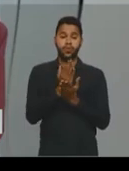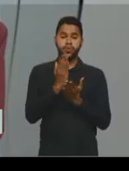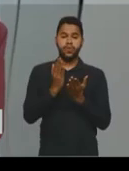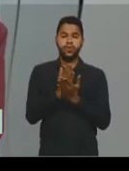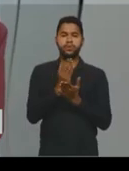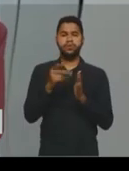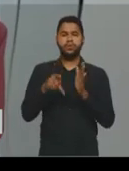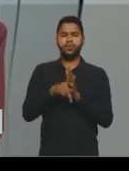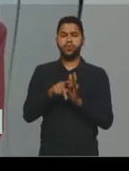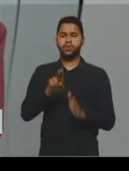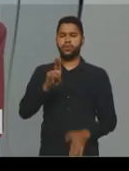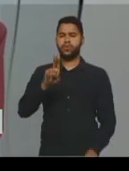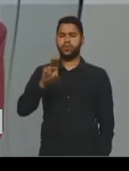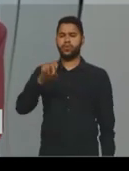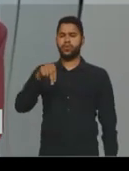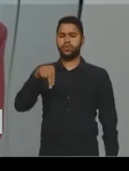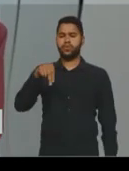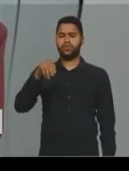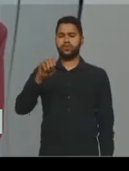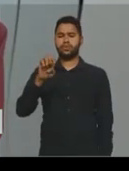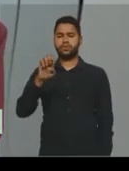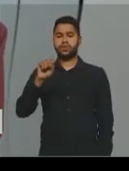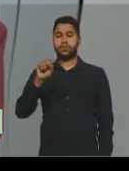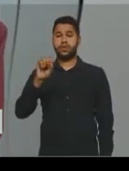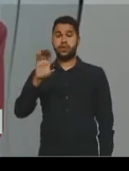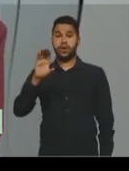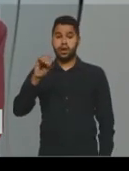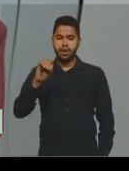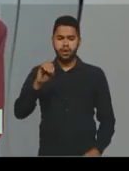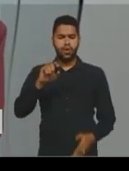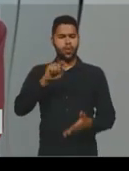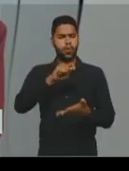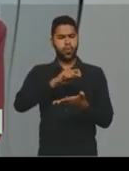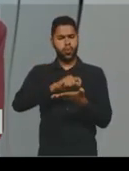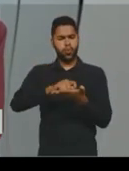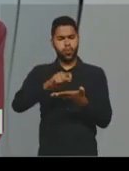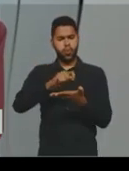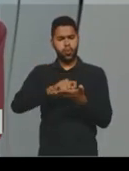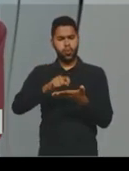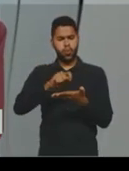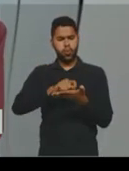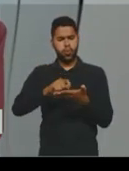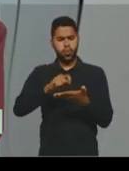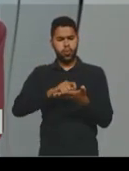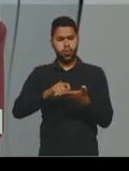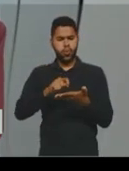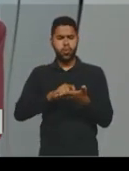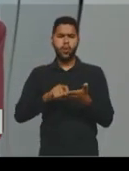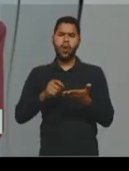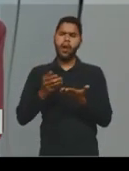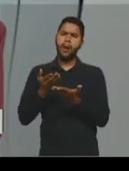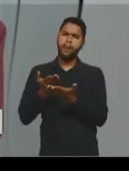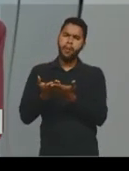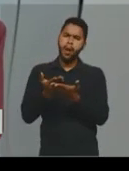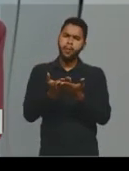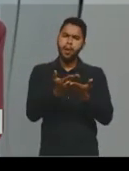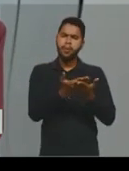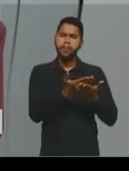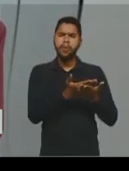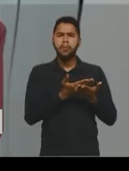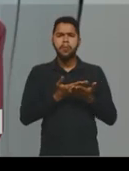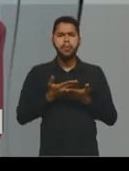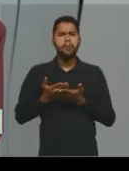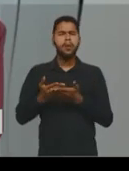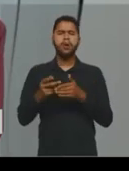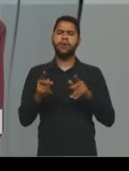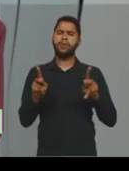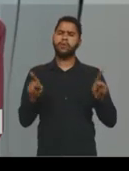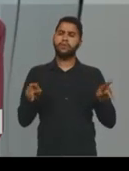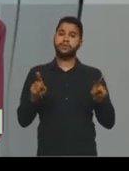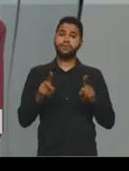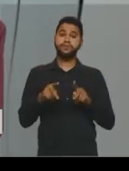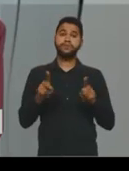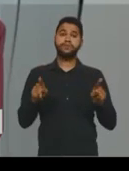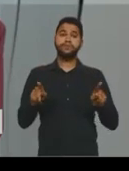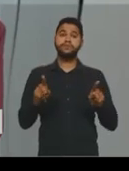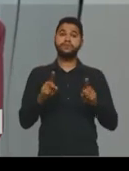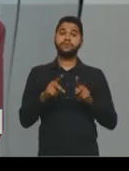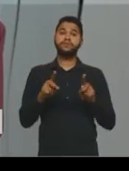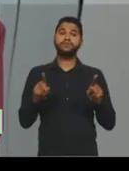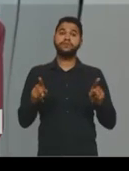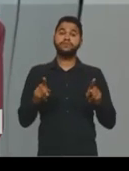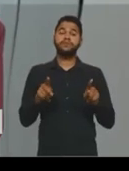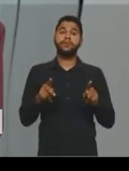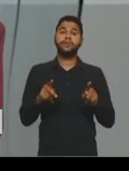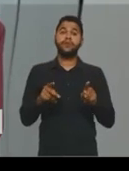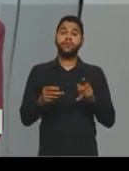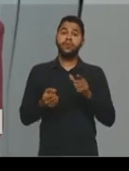coleção da Unesco, ela é escrita por pessoas que, grandes estudiosos, 230 professores, que